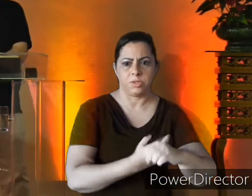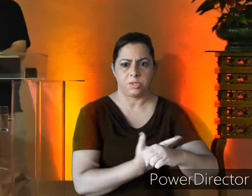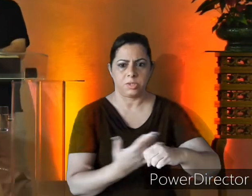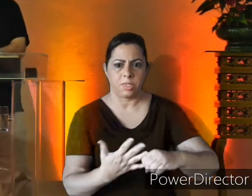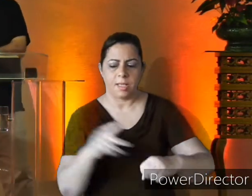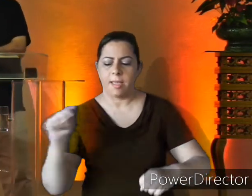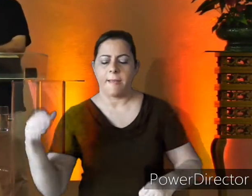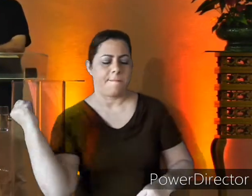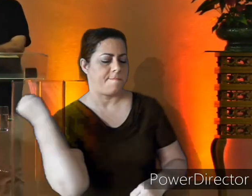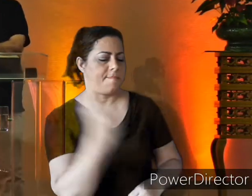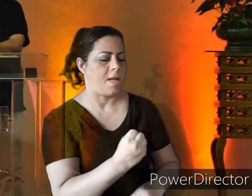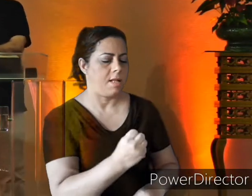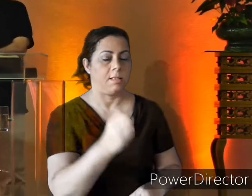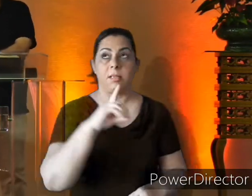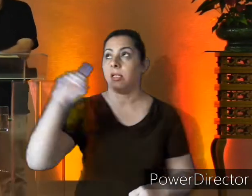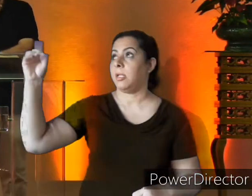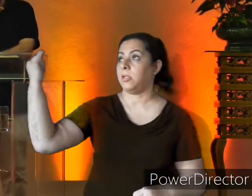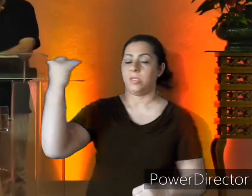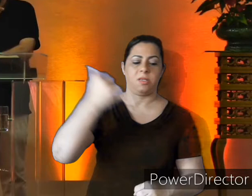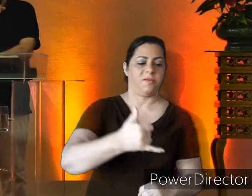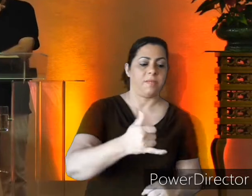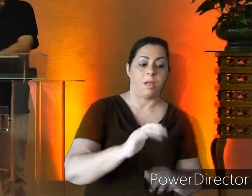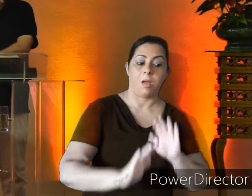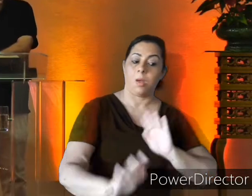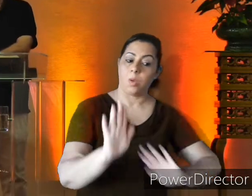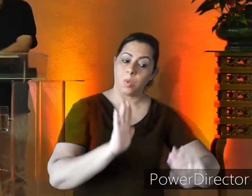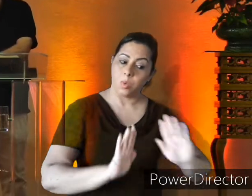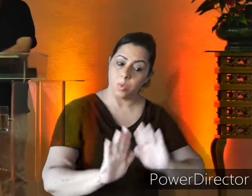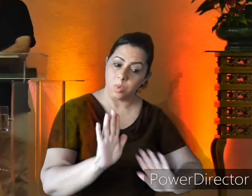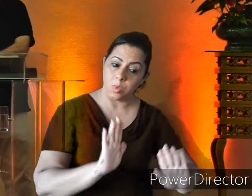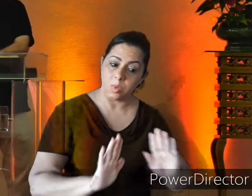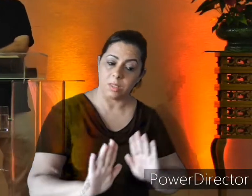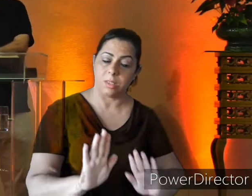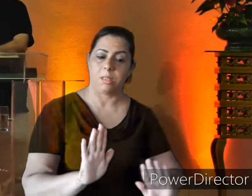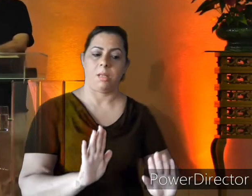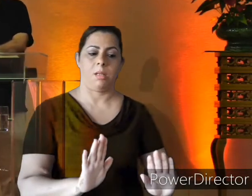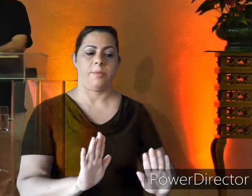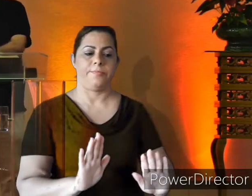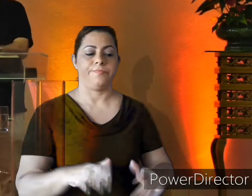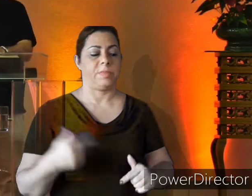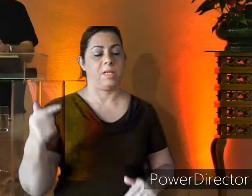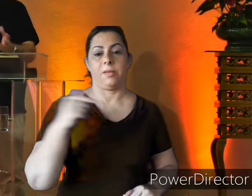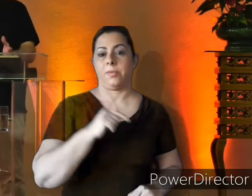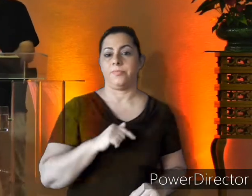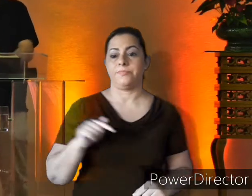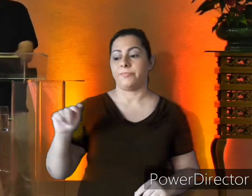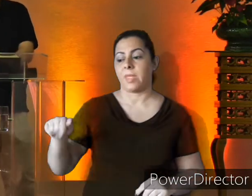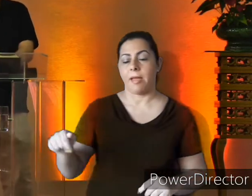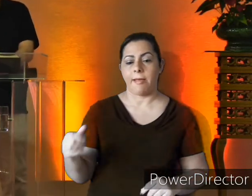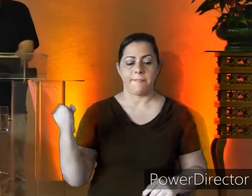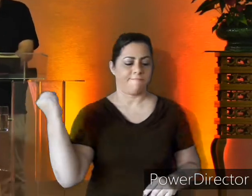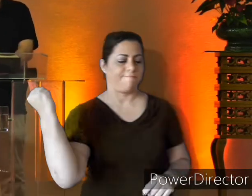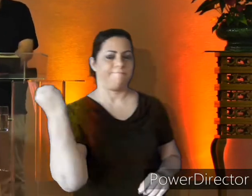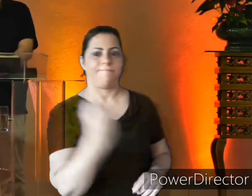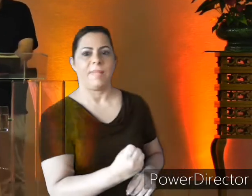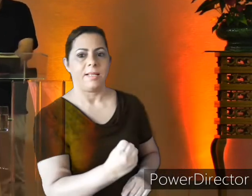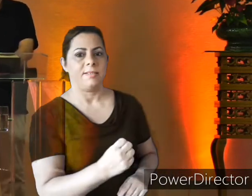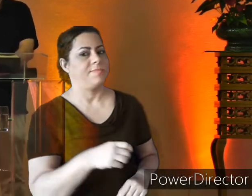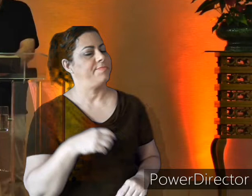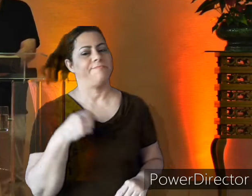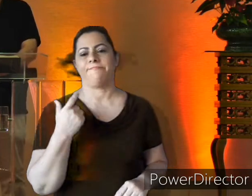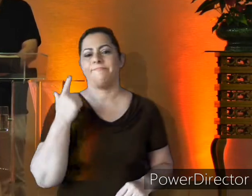seu povo, e mais uma vez os planos dos inimigos do povo de Deus, os planos foram